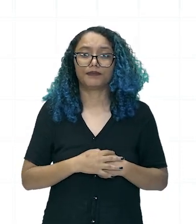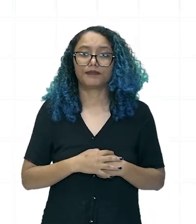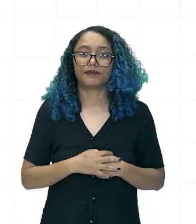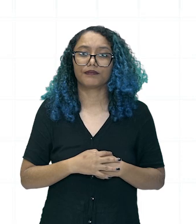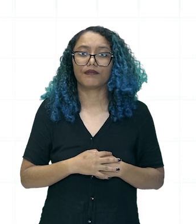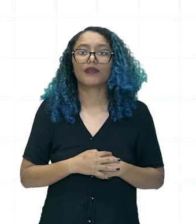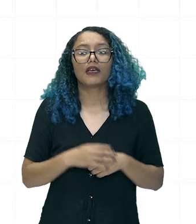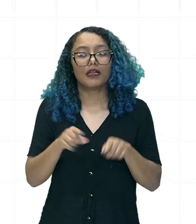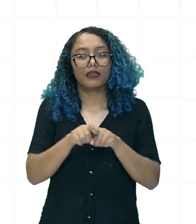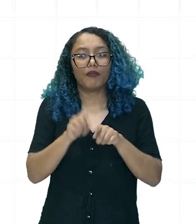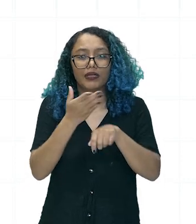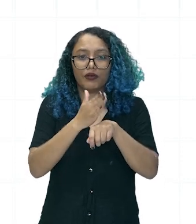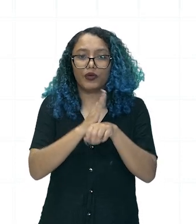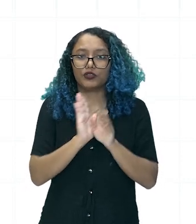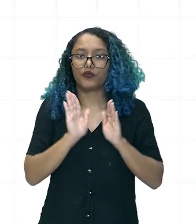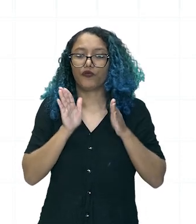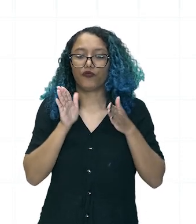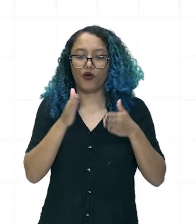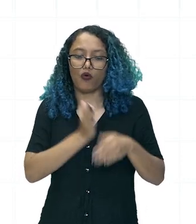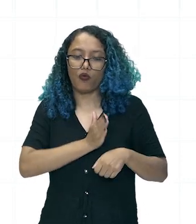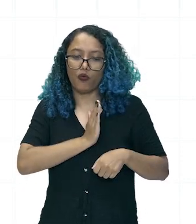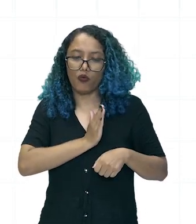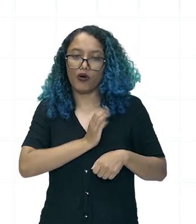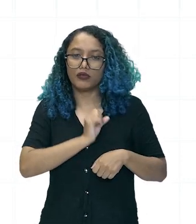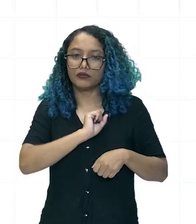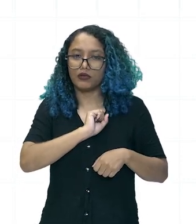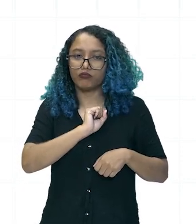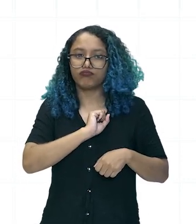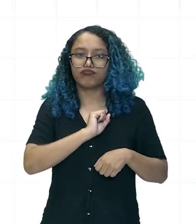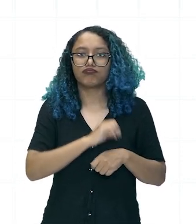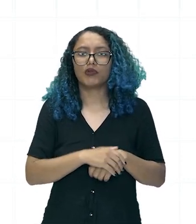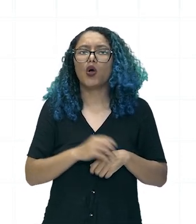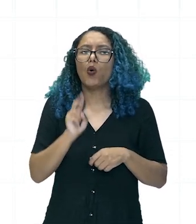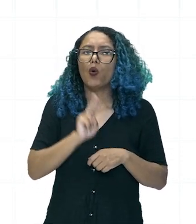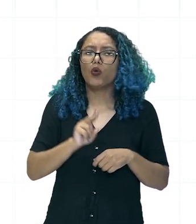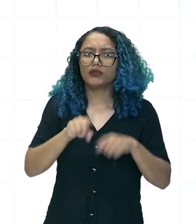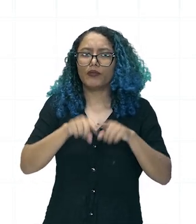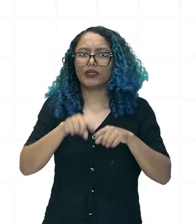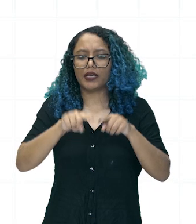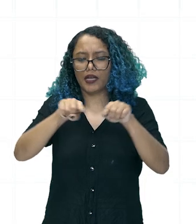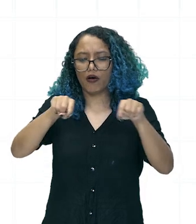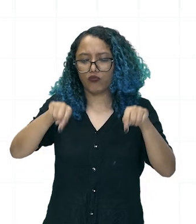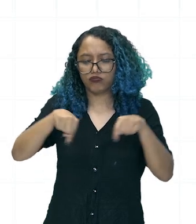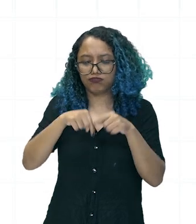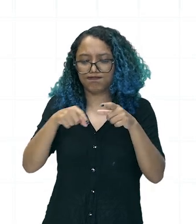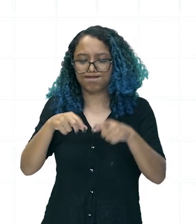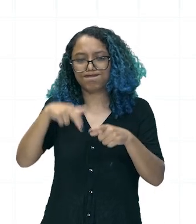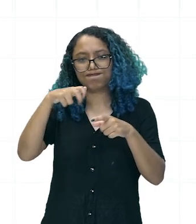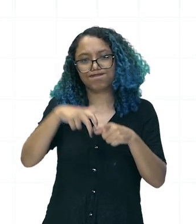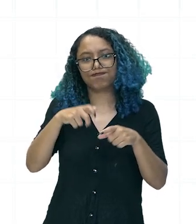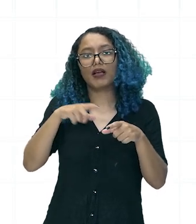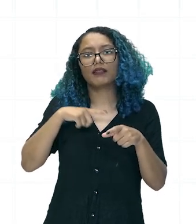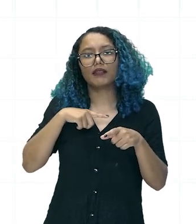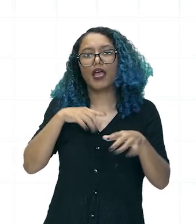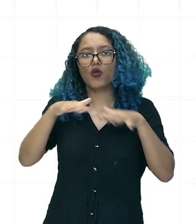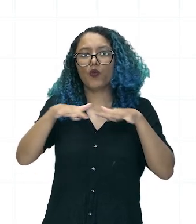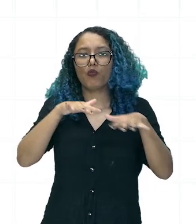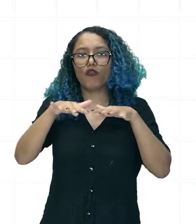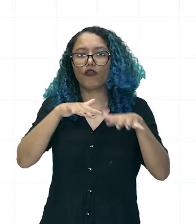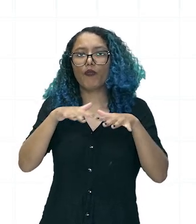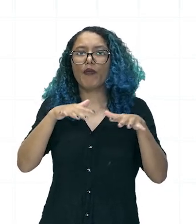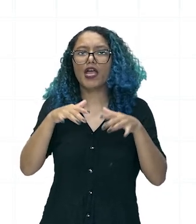Desse modo, os praticantes do treinamento de step realizam movimentações simples de levantamento do